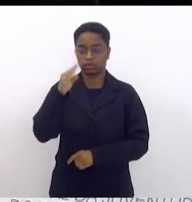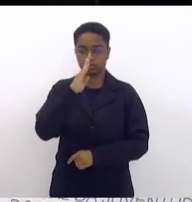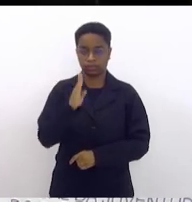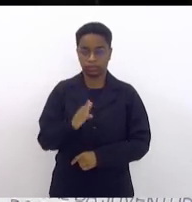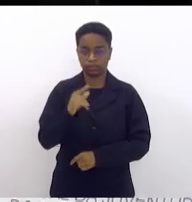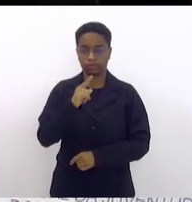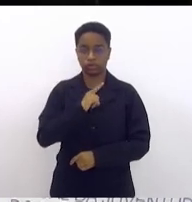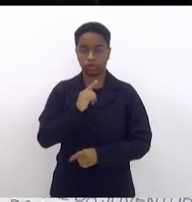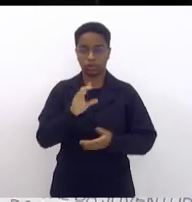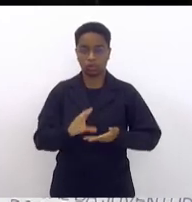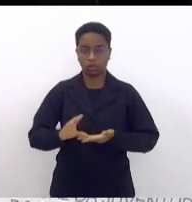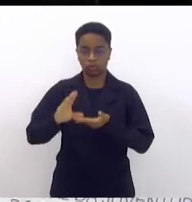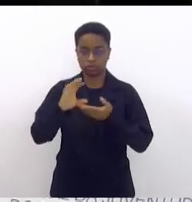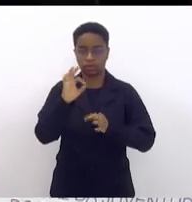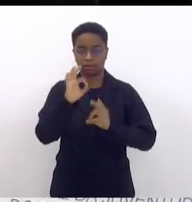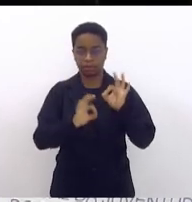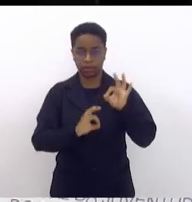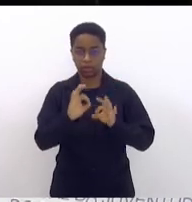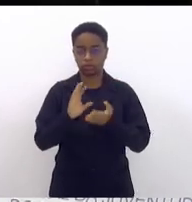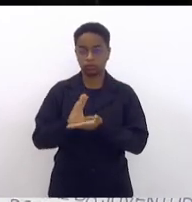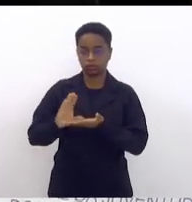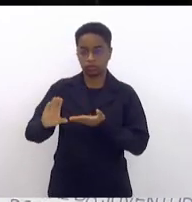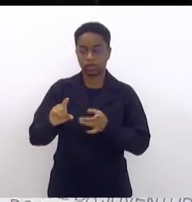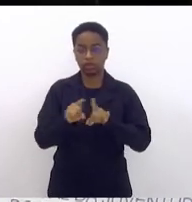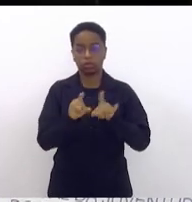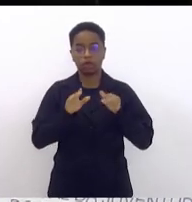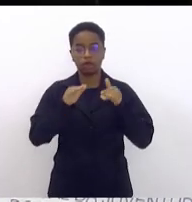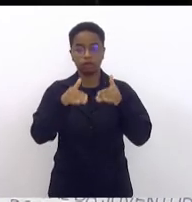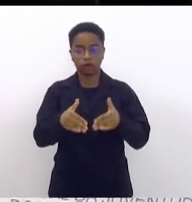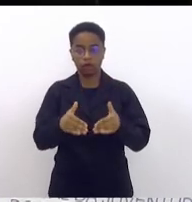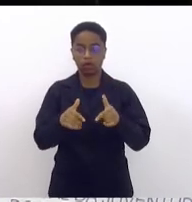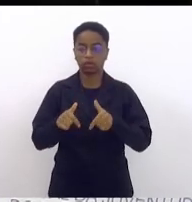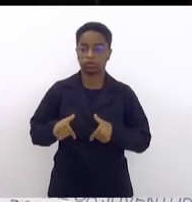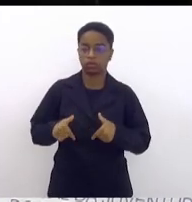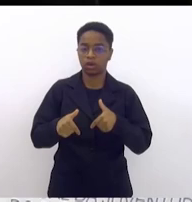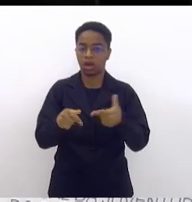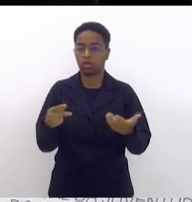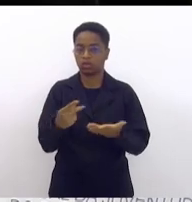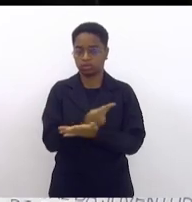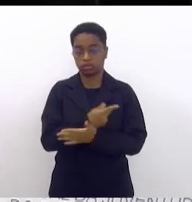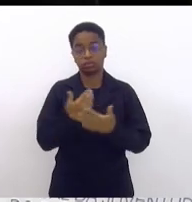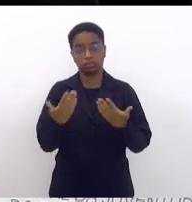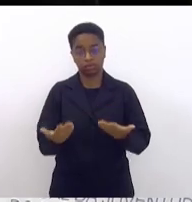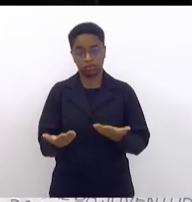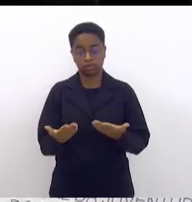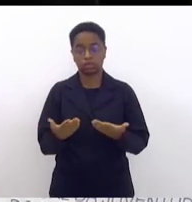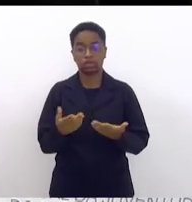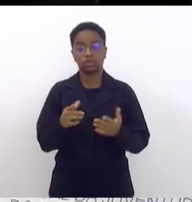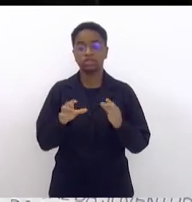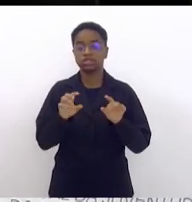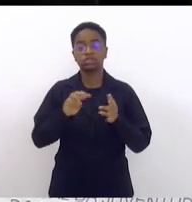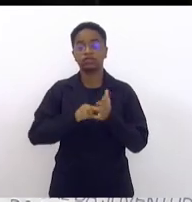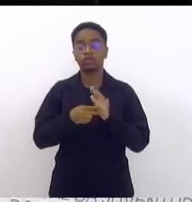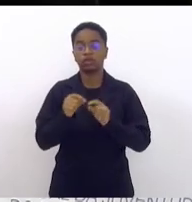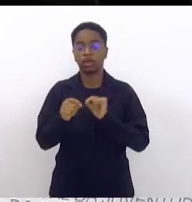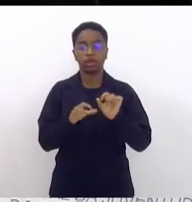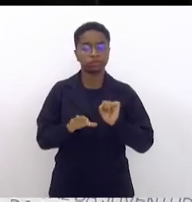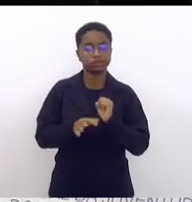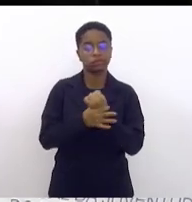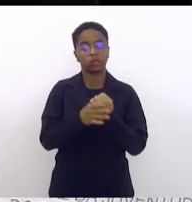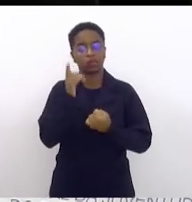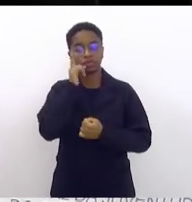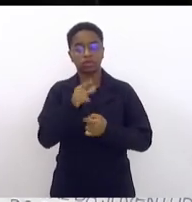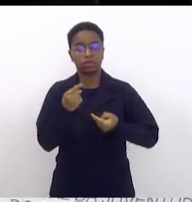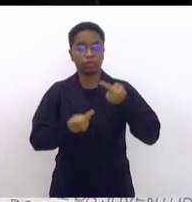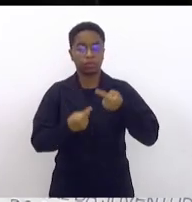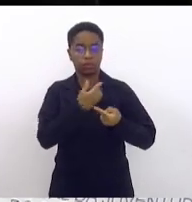terá conselho plano fundo e Fórum de gestores ativo isso é garantir que as políticas públicas Juventude